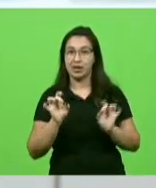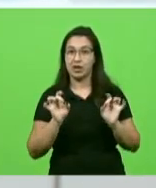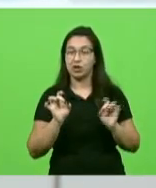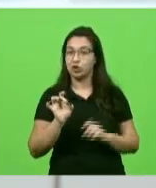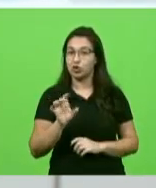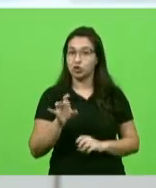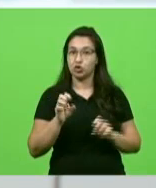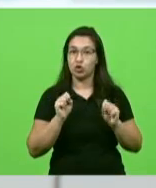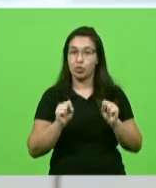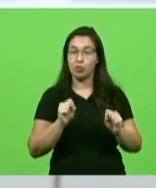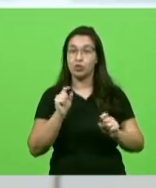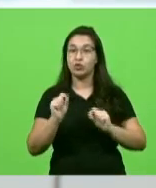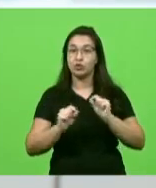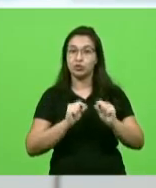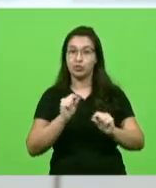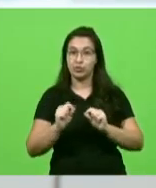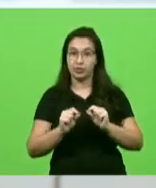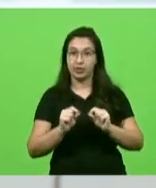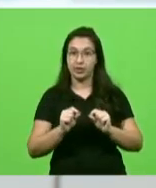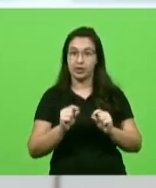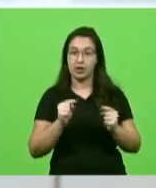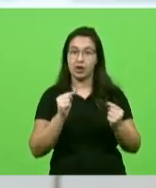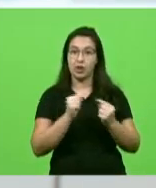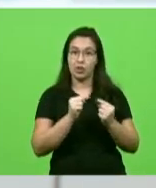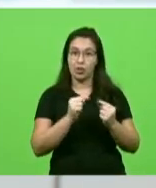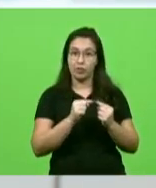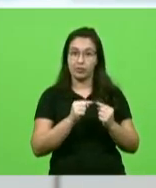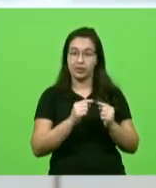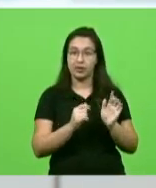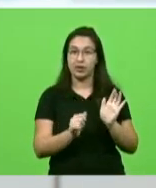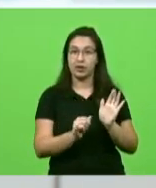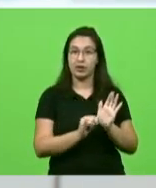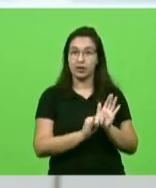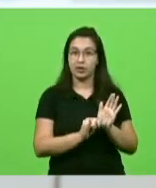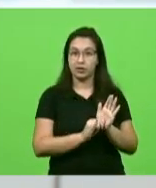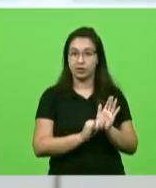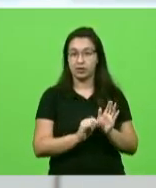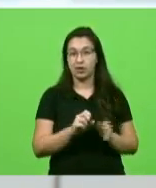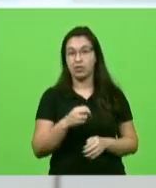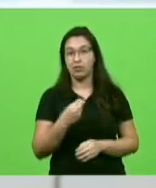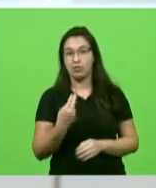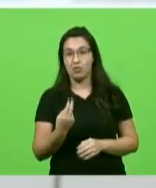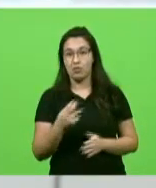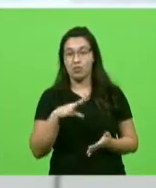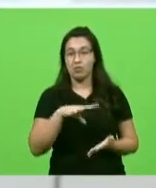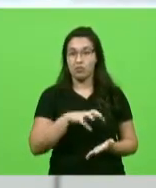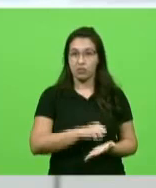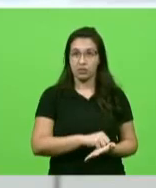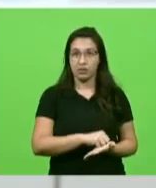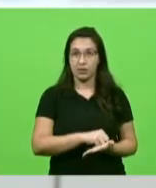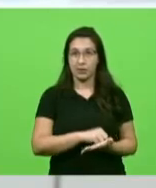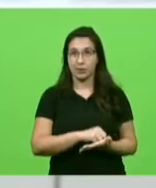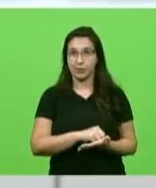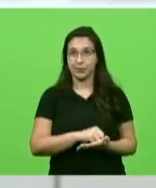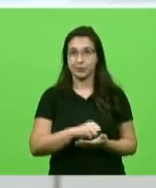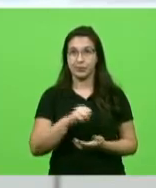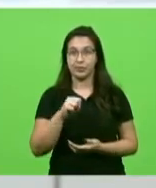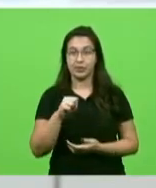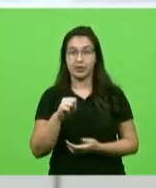permitida quando prevista pelo edital e no contrato na hipótese